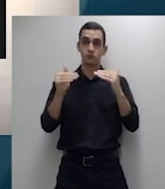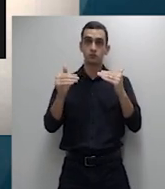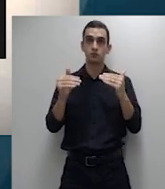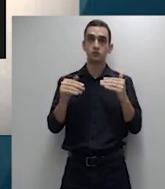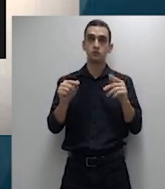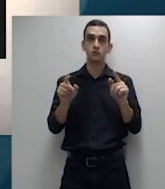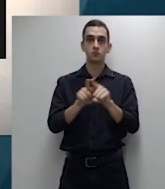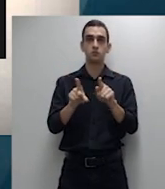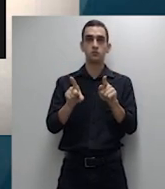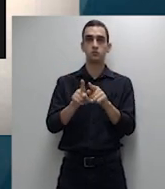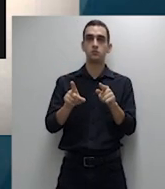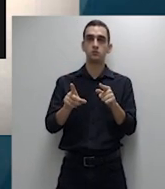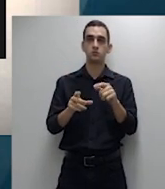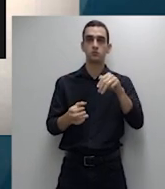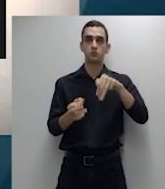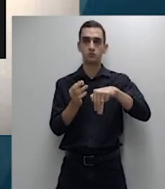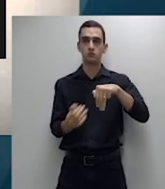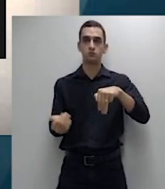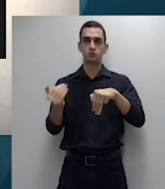o senhor está uma